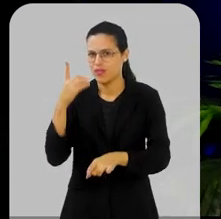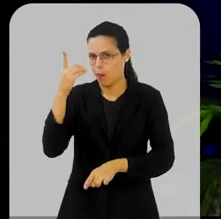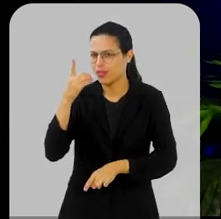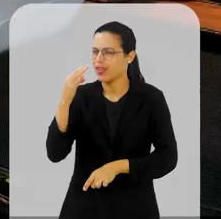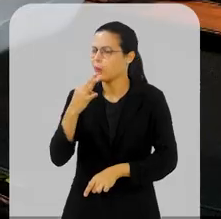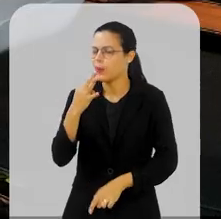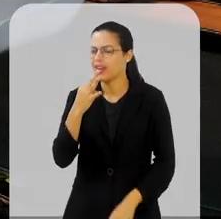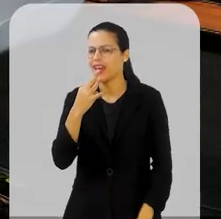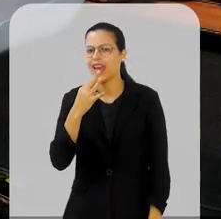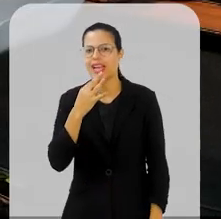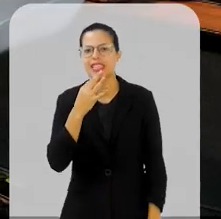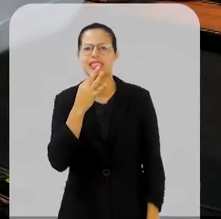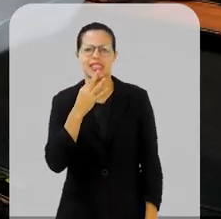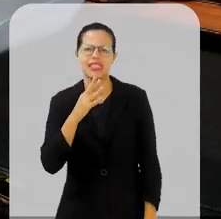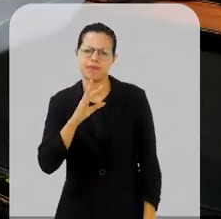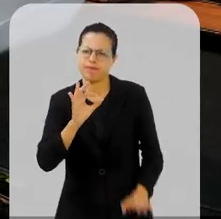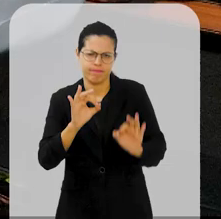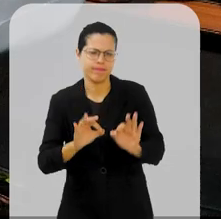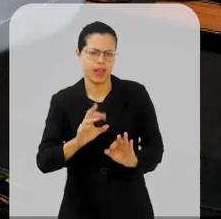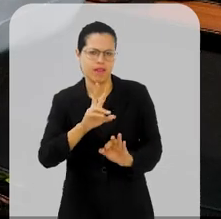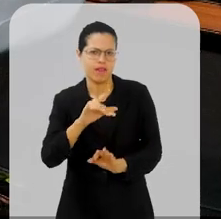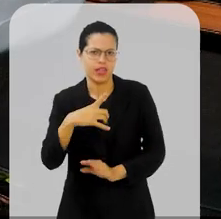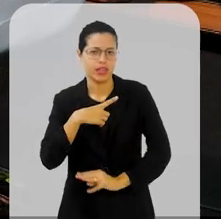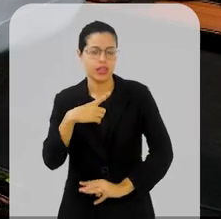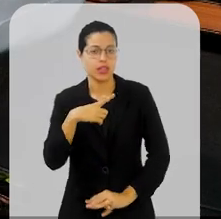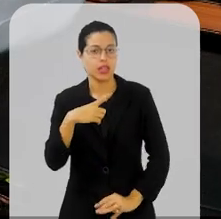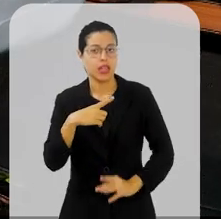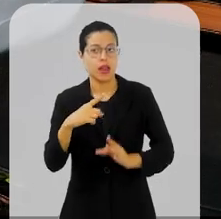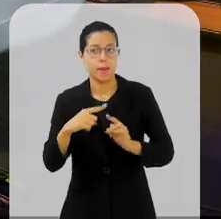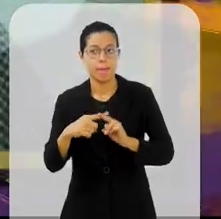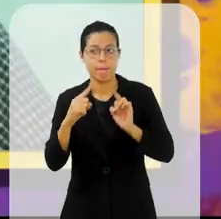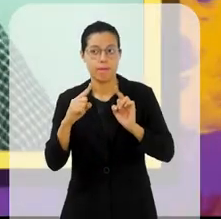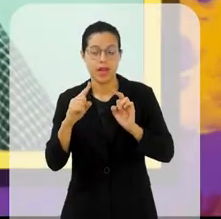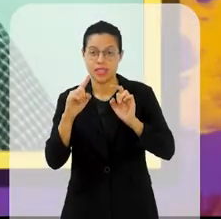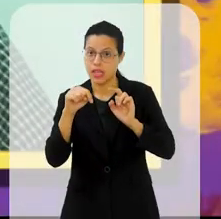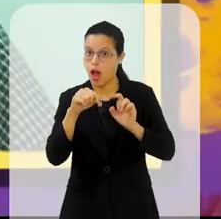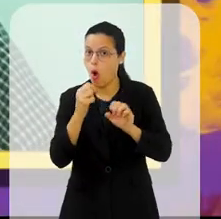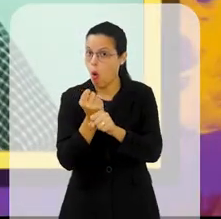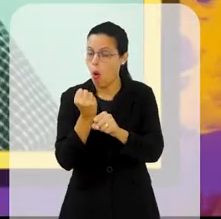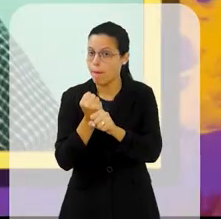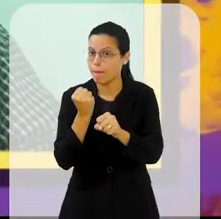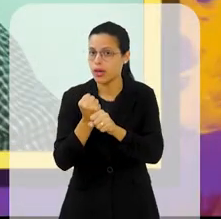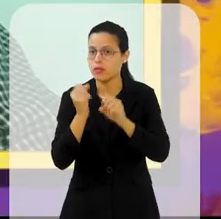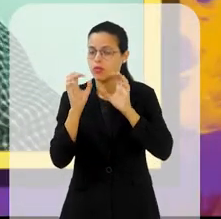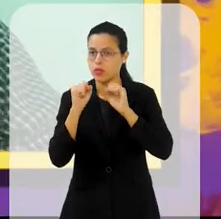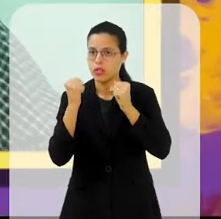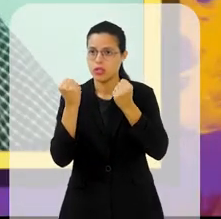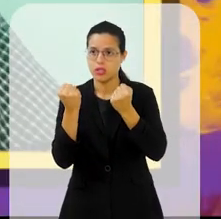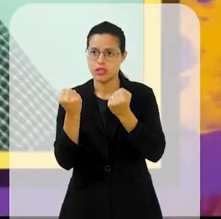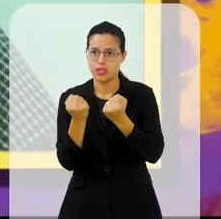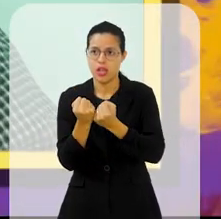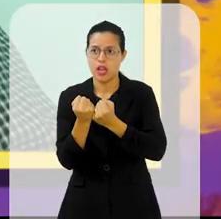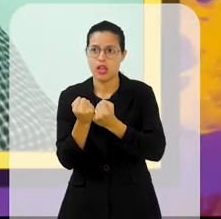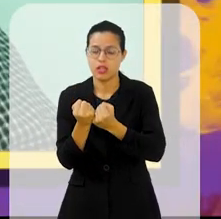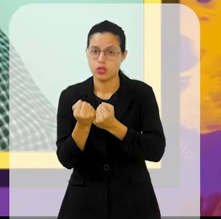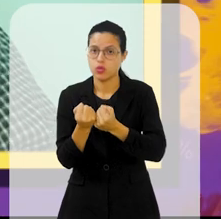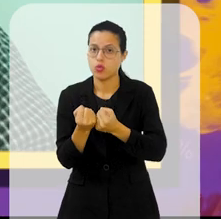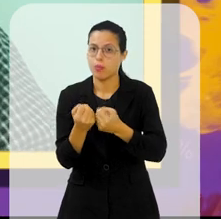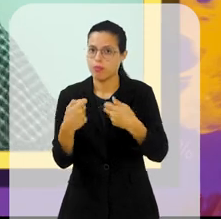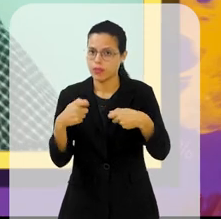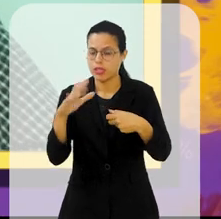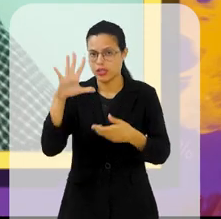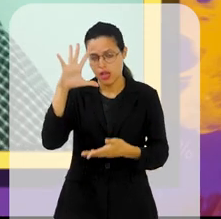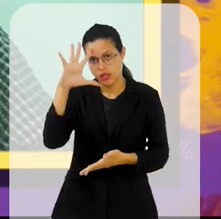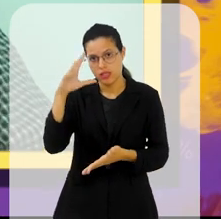conhece. Não, mas isso aí vai ter, com certeza. Agora, o peso do estádio, isso é definido realmente